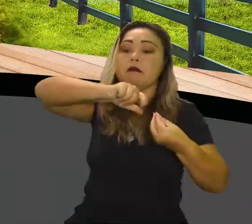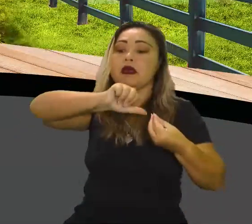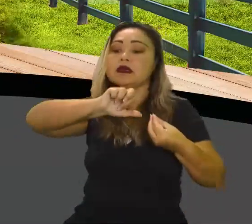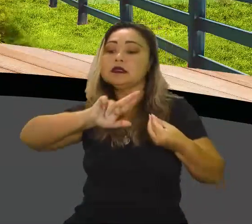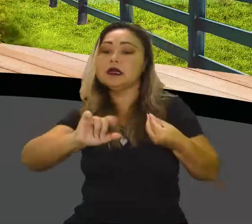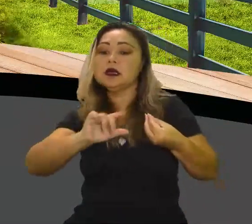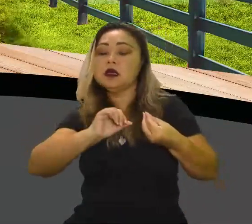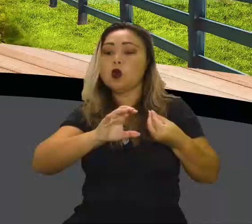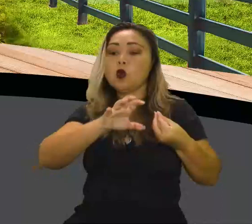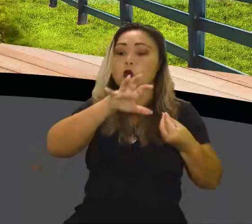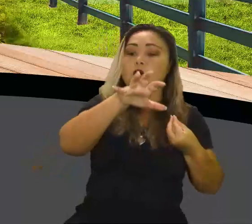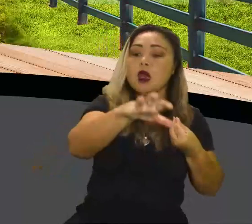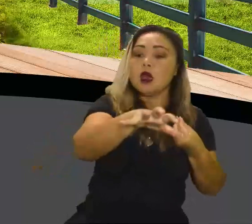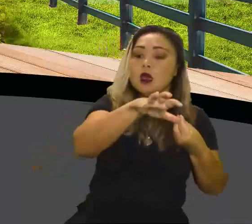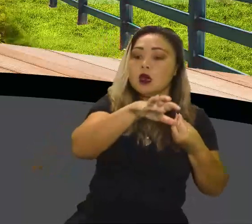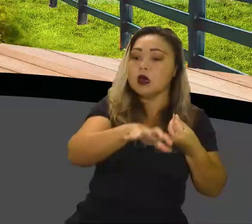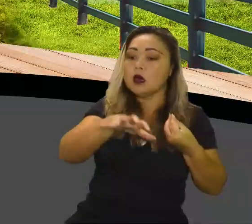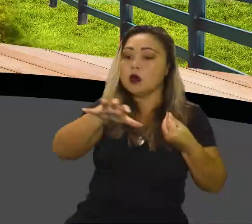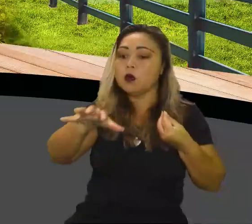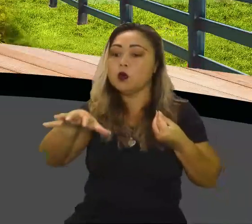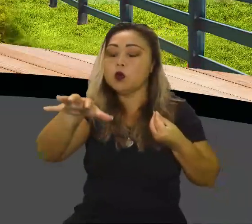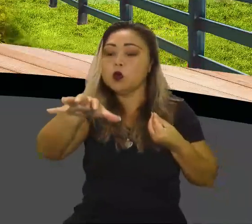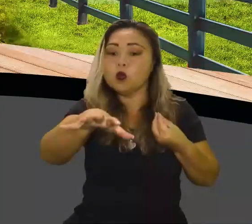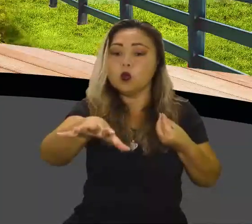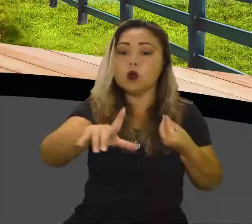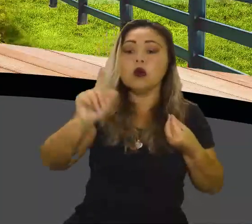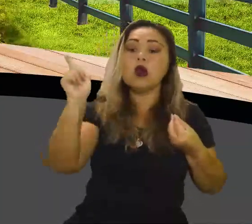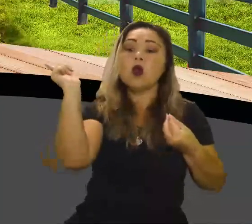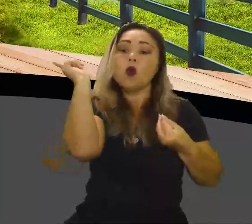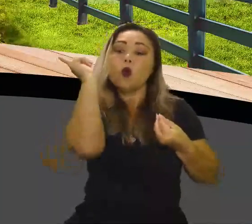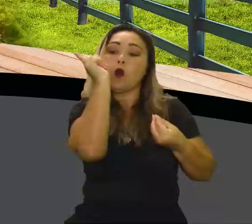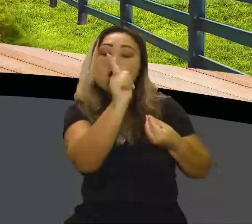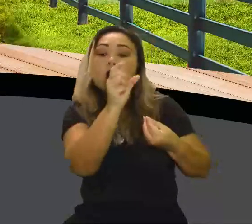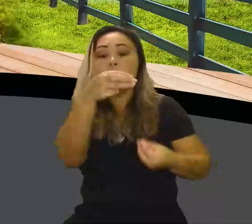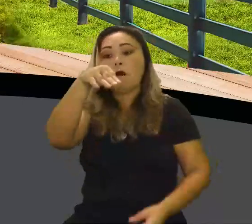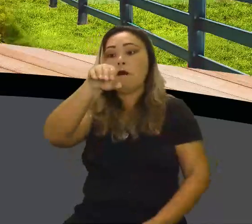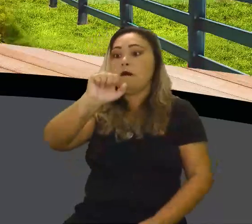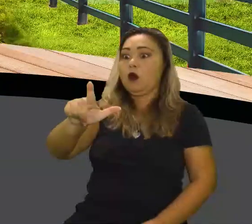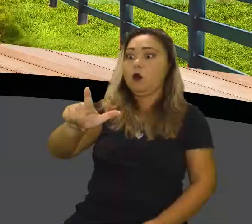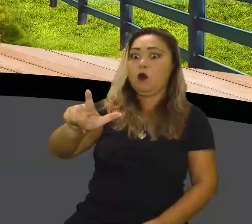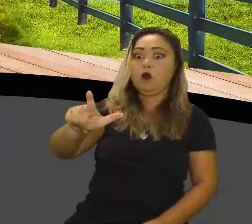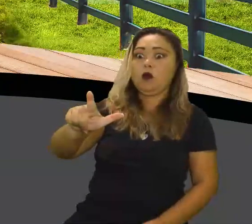mesclar regiões floríferas para a obtenção de um mel